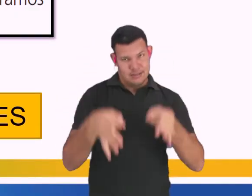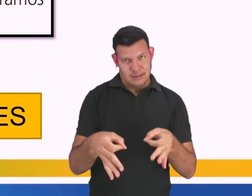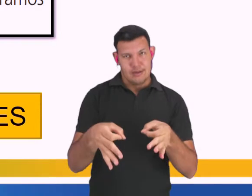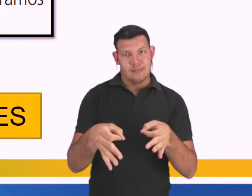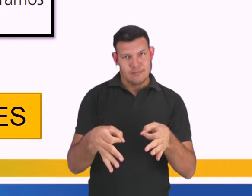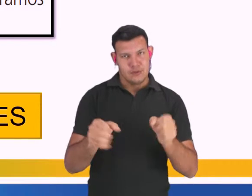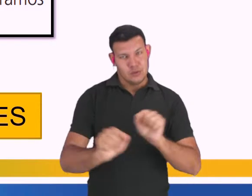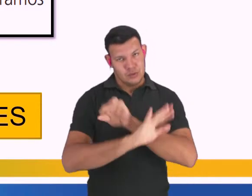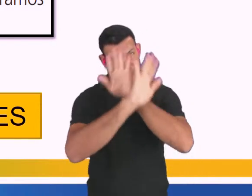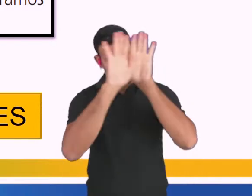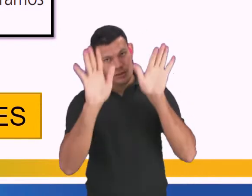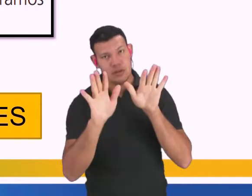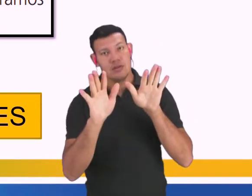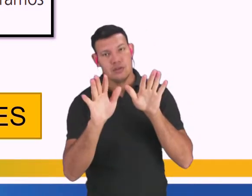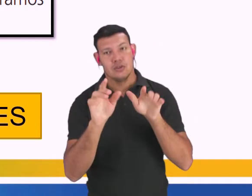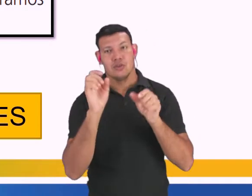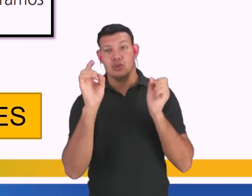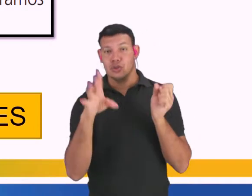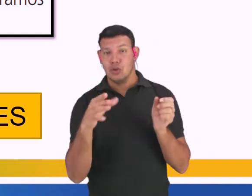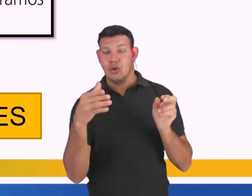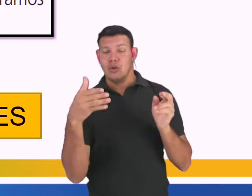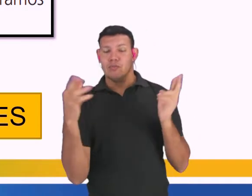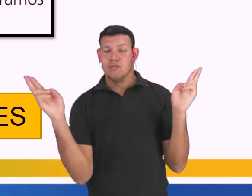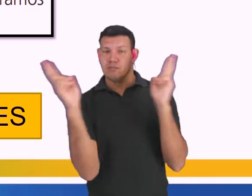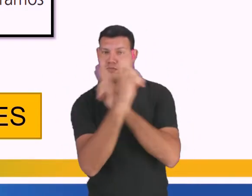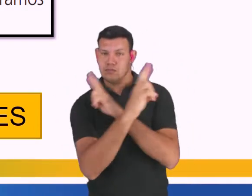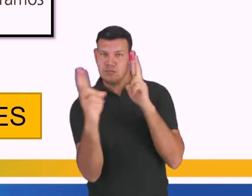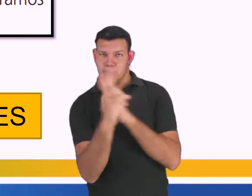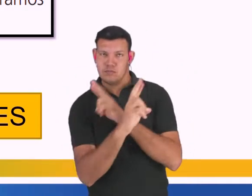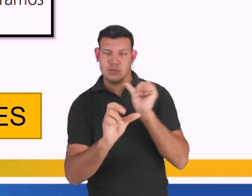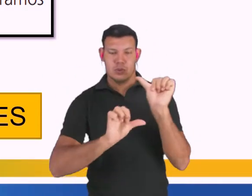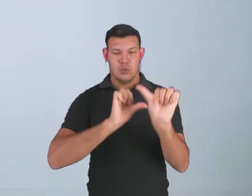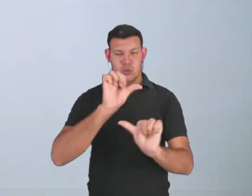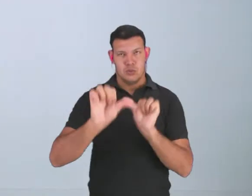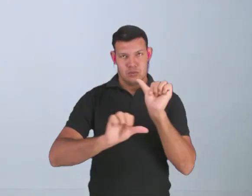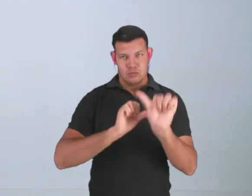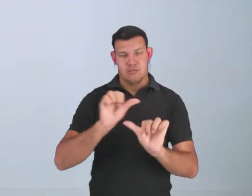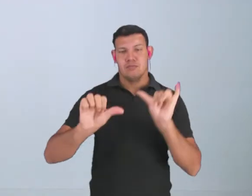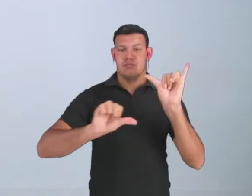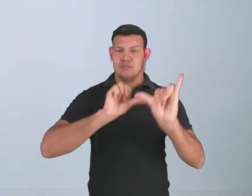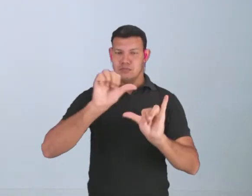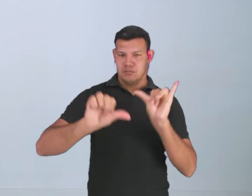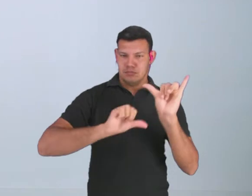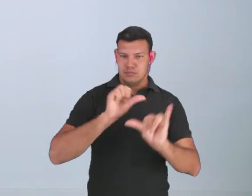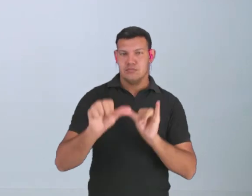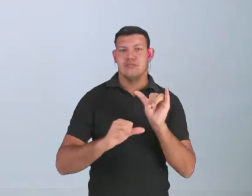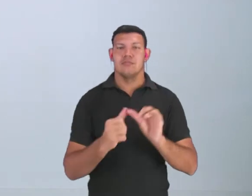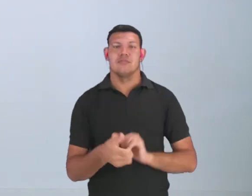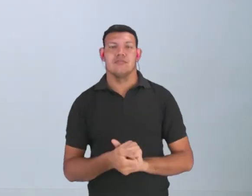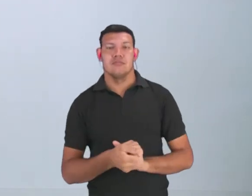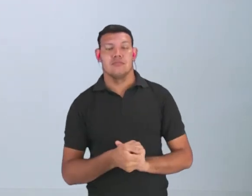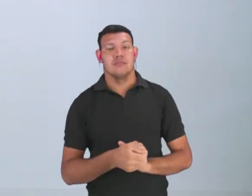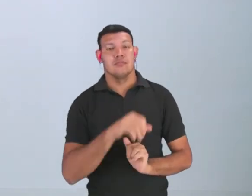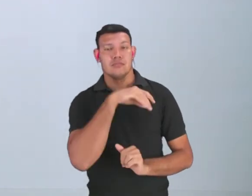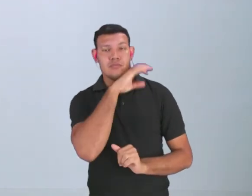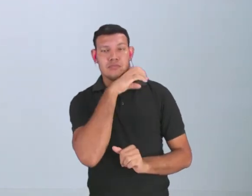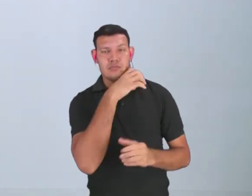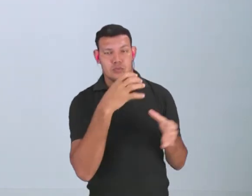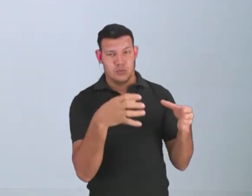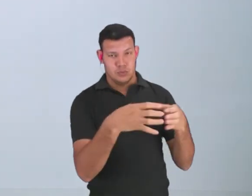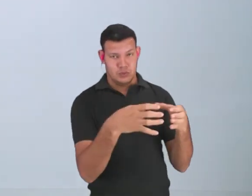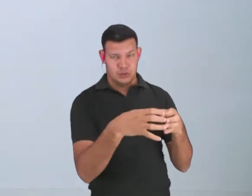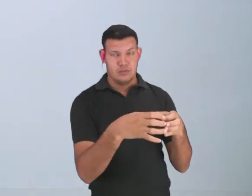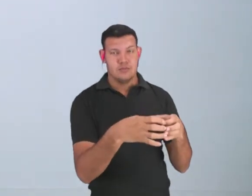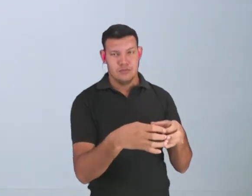das transformações e reações que ocorrem em organismos vivos. Existe na